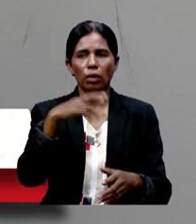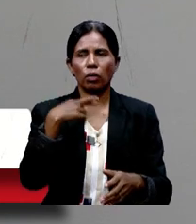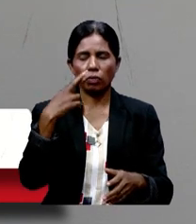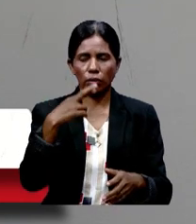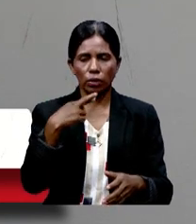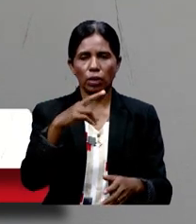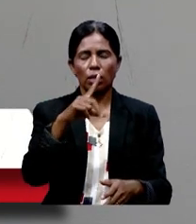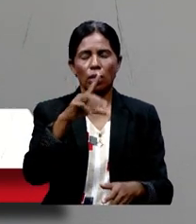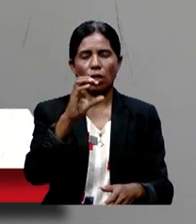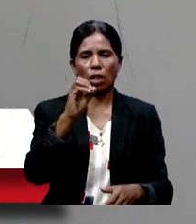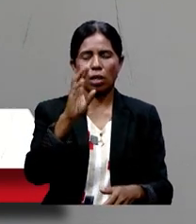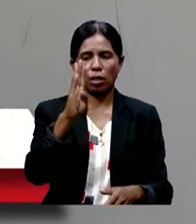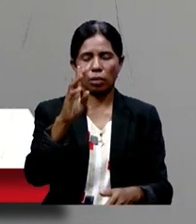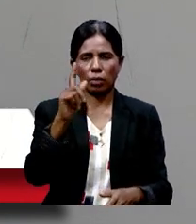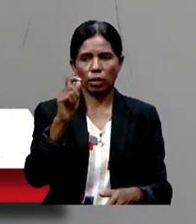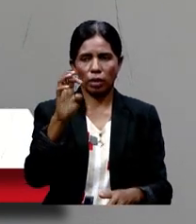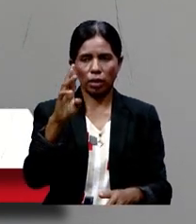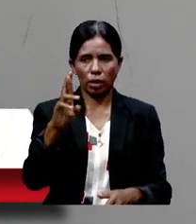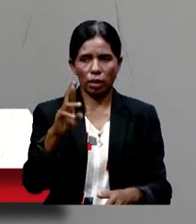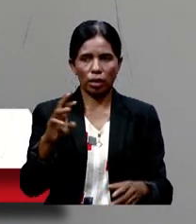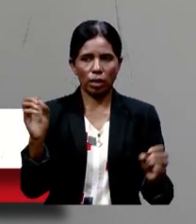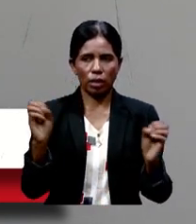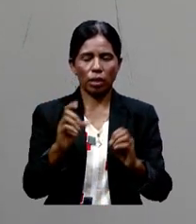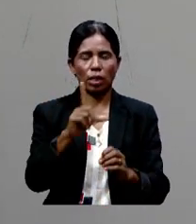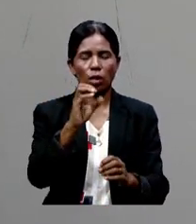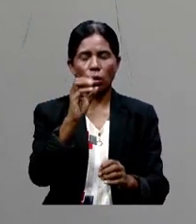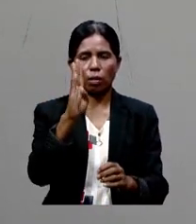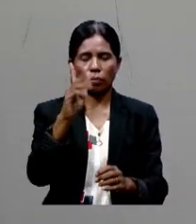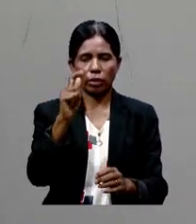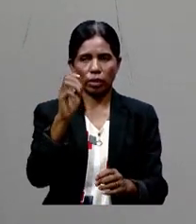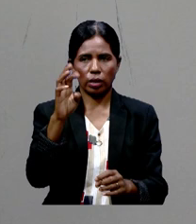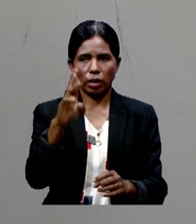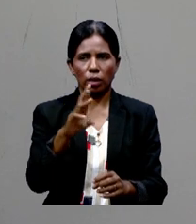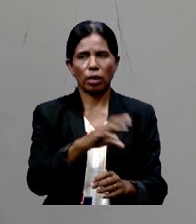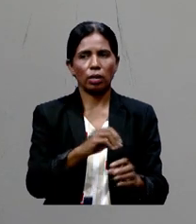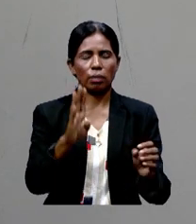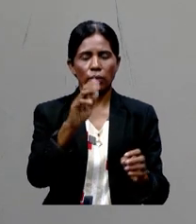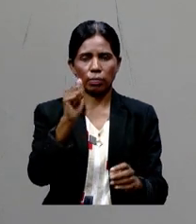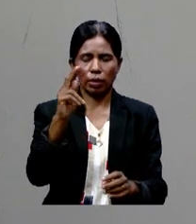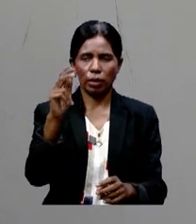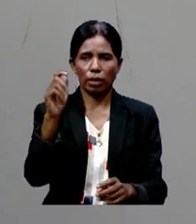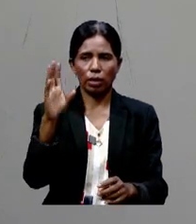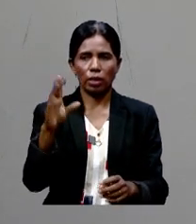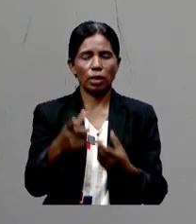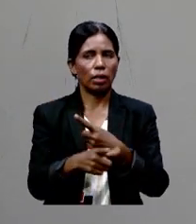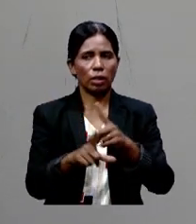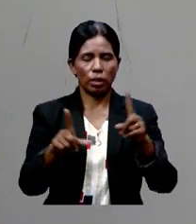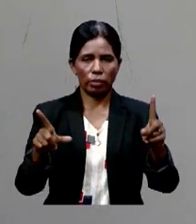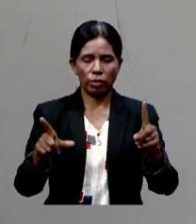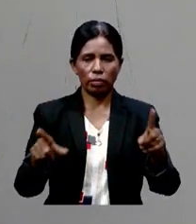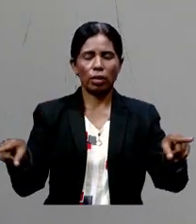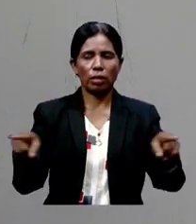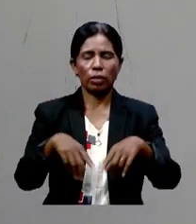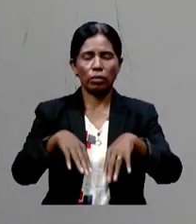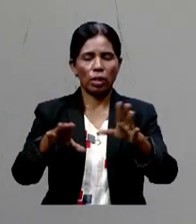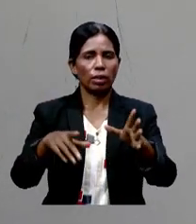Lofter. Lofter la subsídio, marca Lofter la subsídio. Basmanti la subsídio, na livre preço.